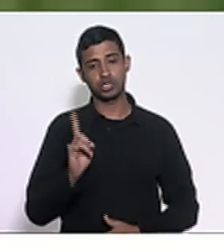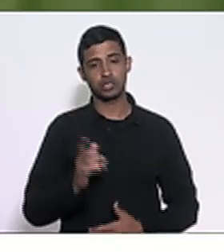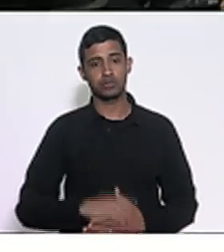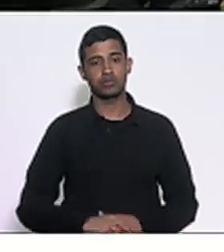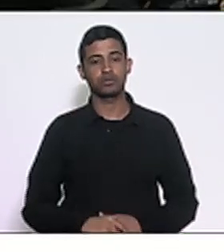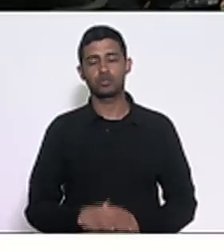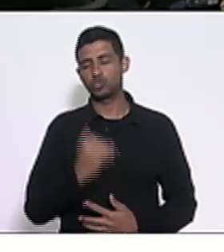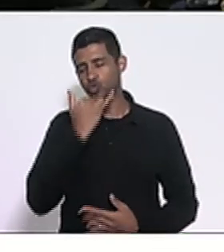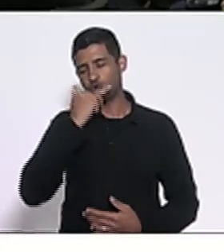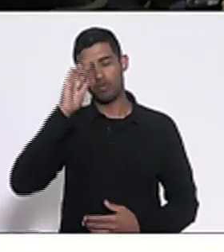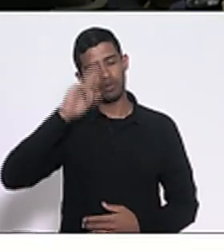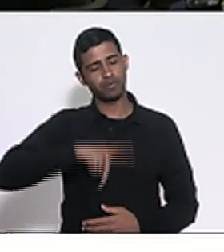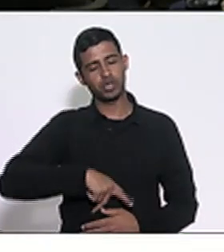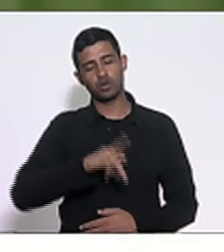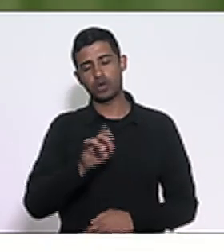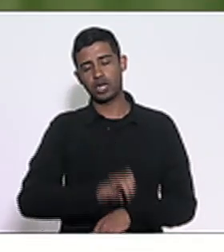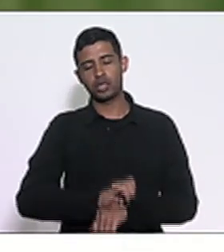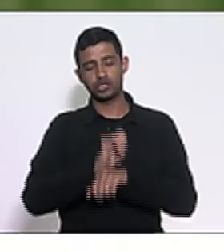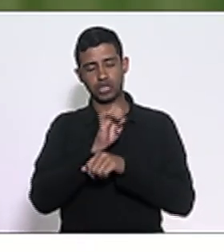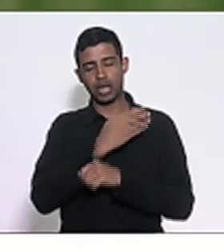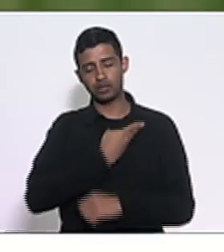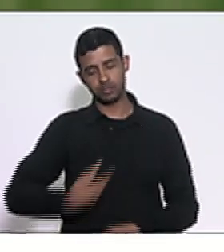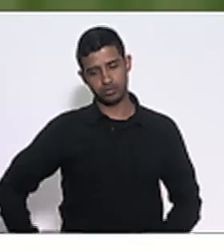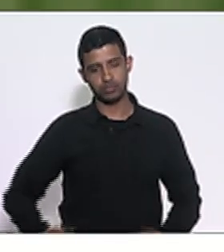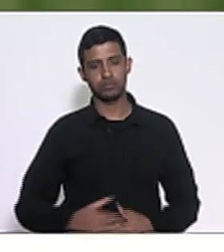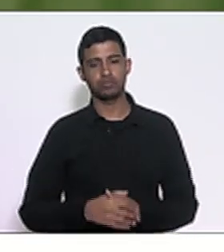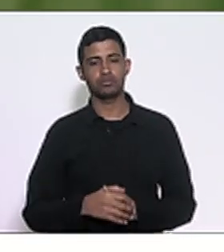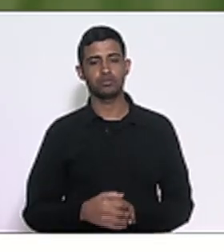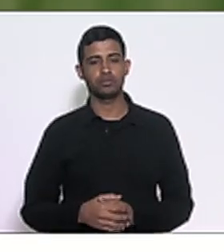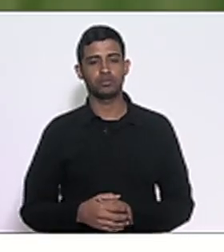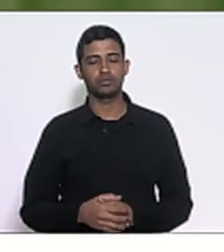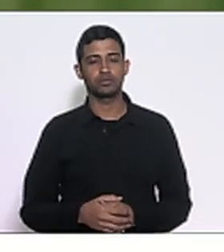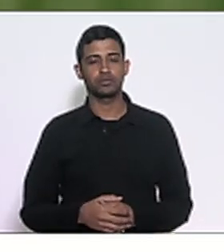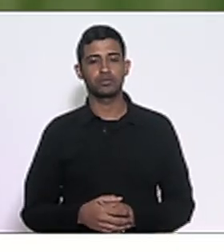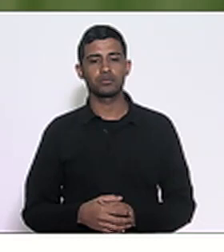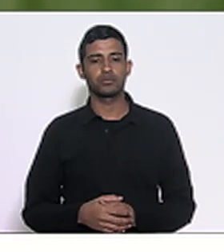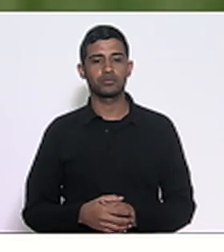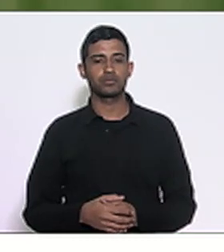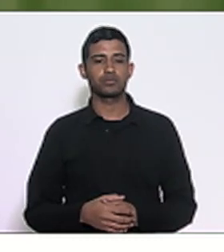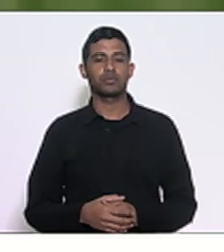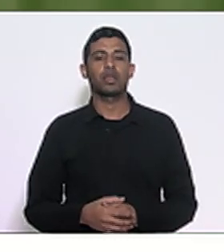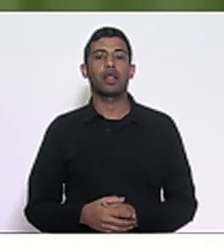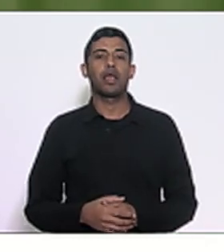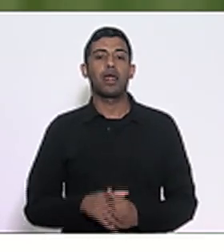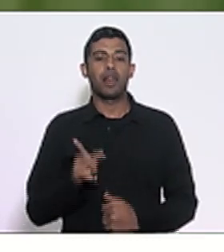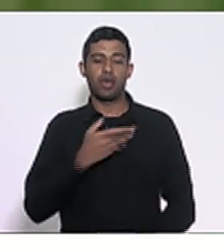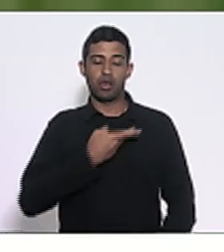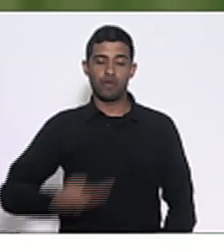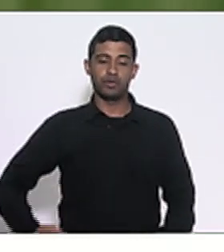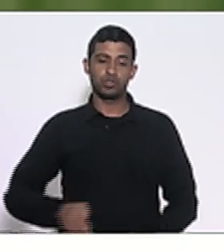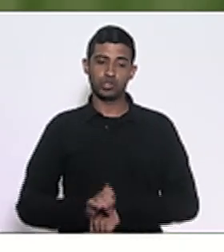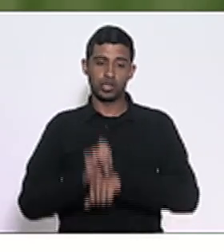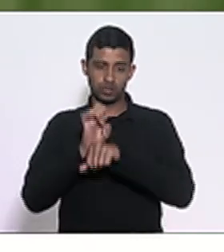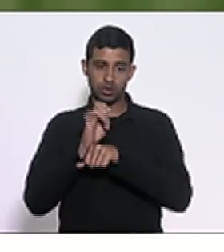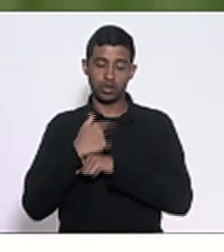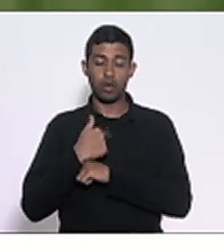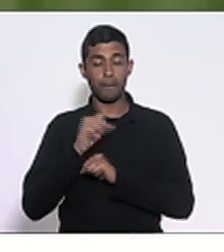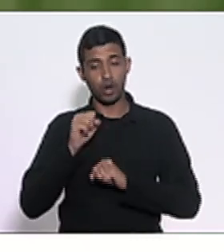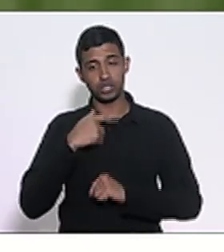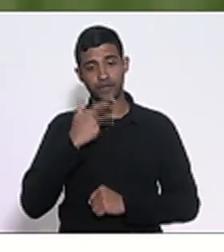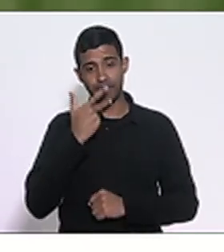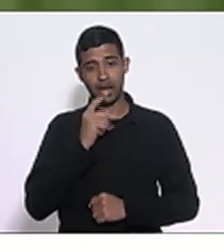governo estadual, perdão, oficiou a LERJ sobre isso. Dentro do governo estadual, o que eu posso dizer é assim, eu